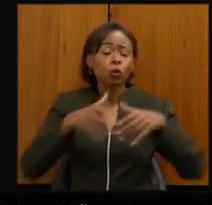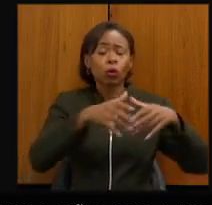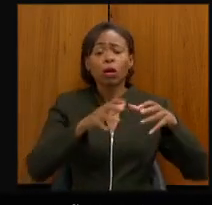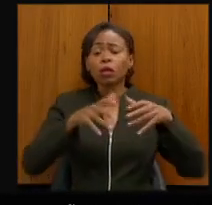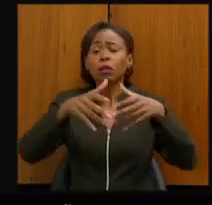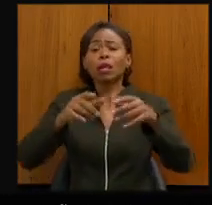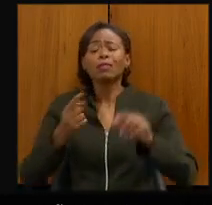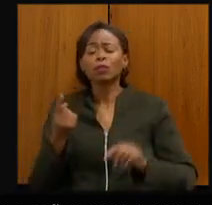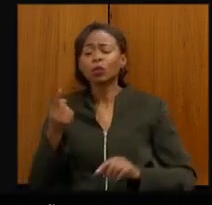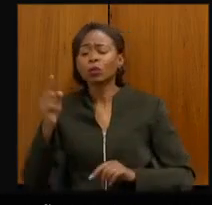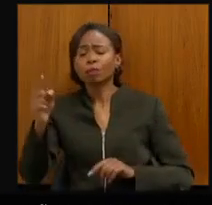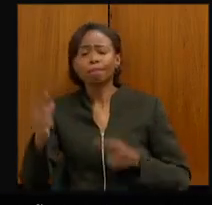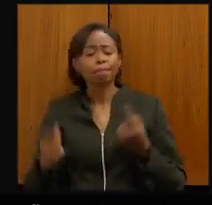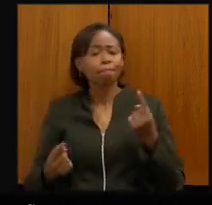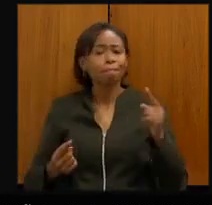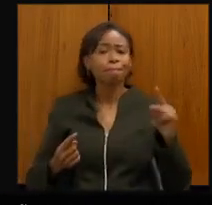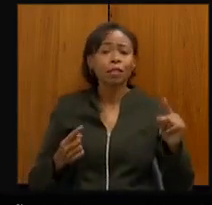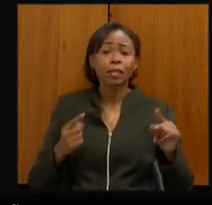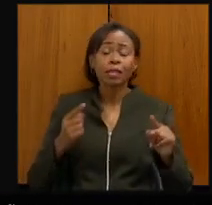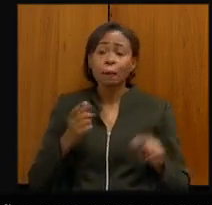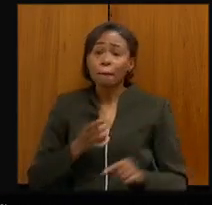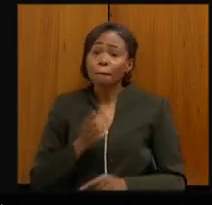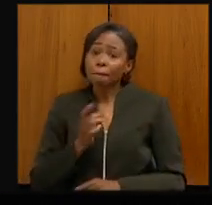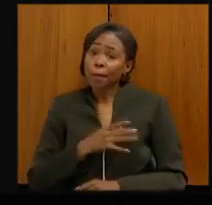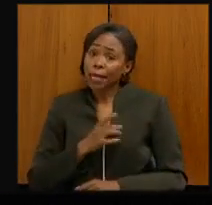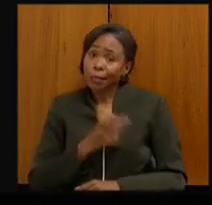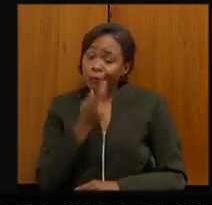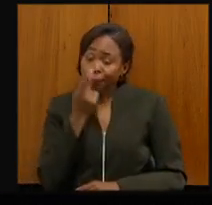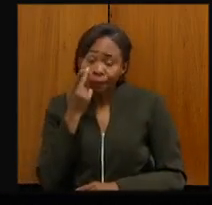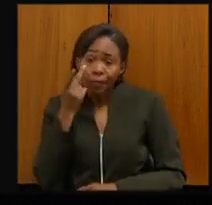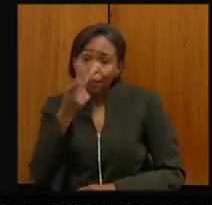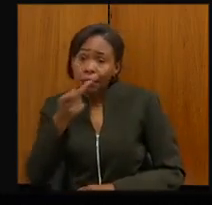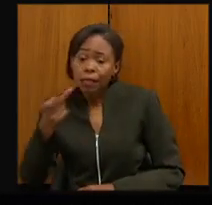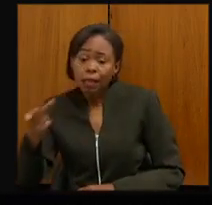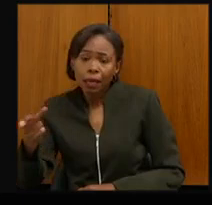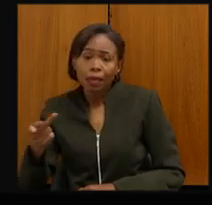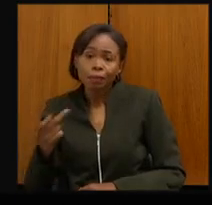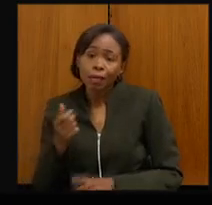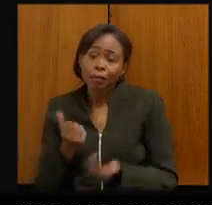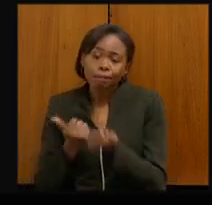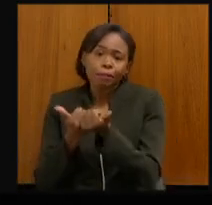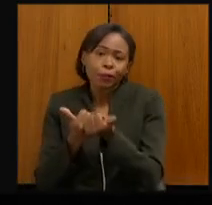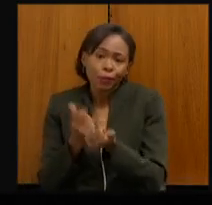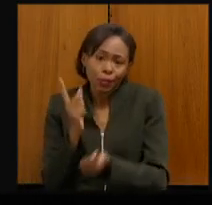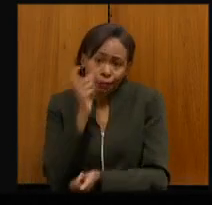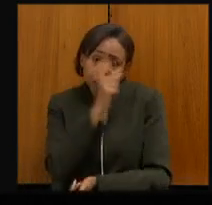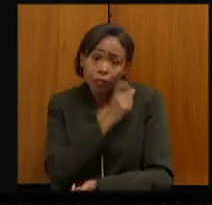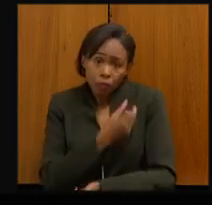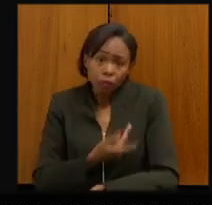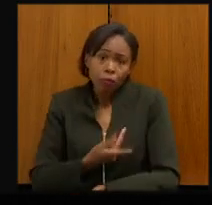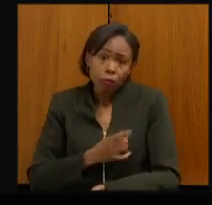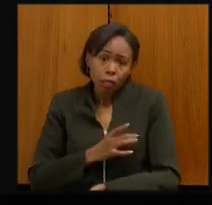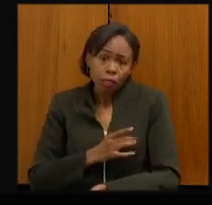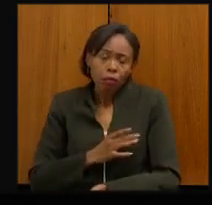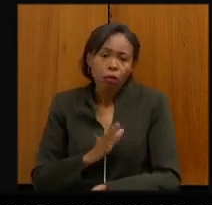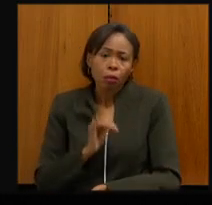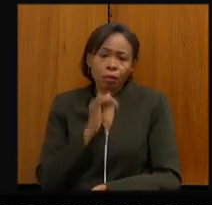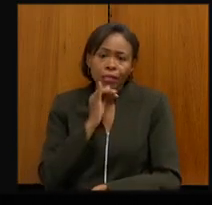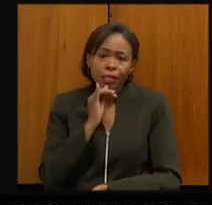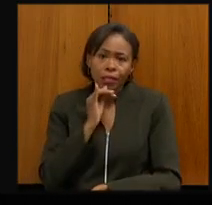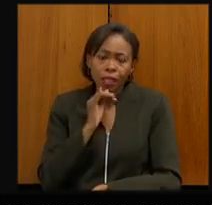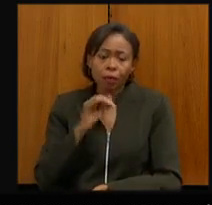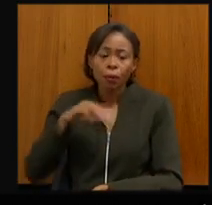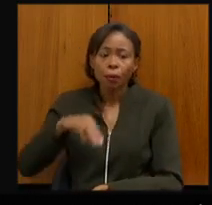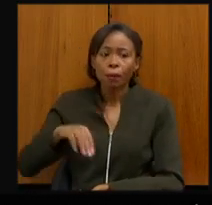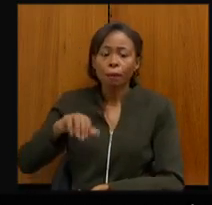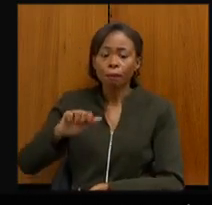de nós parente está fazendo essa visita tá dando uma apoio né É tem o caso da luta do povo